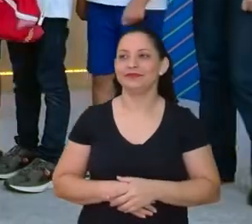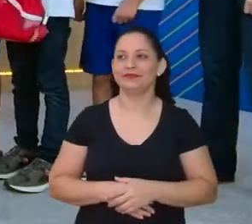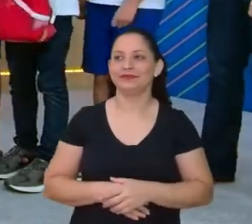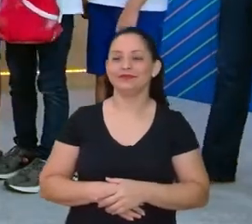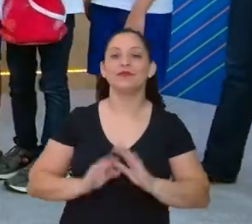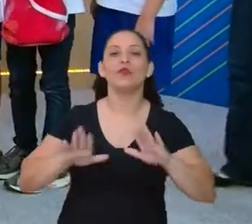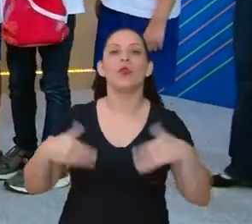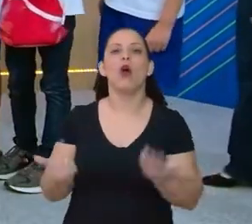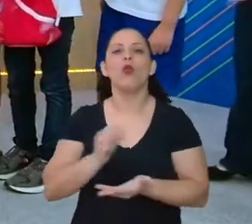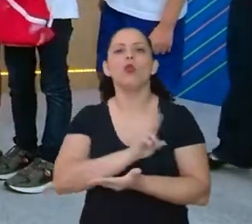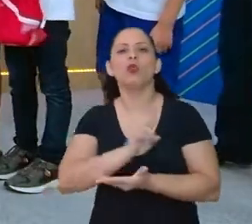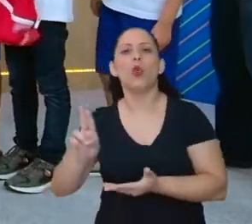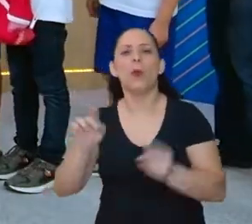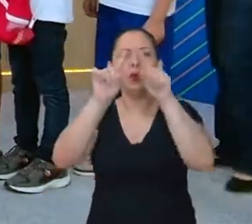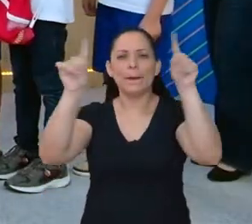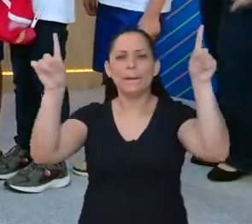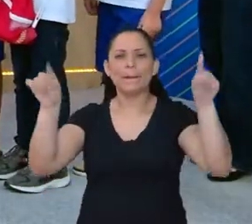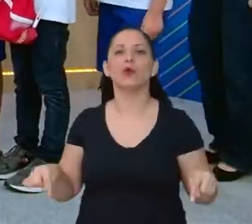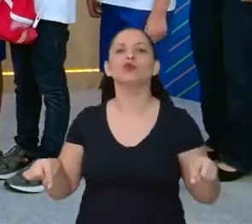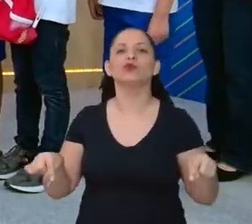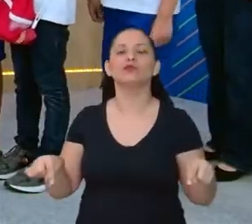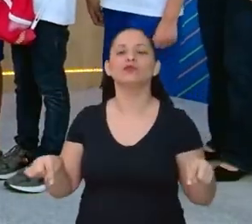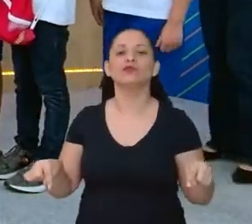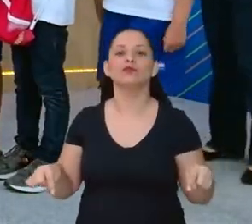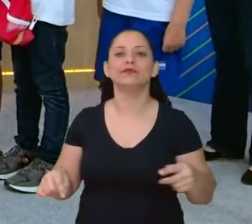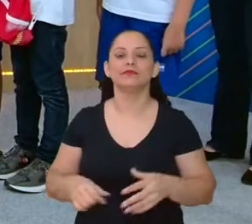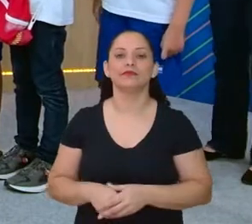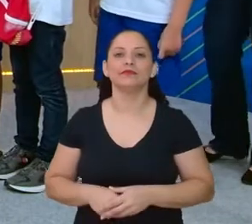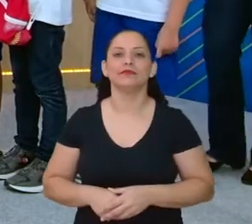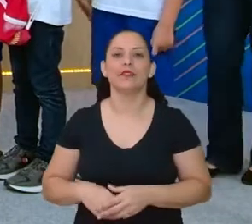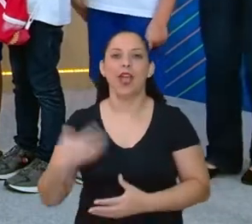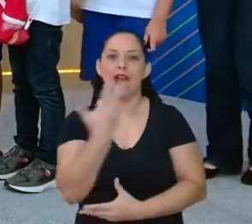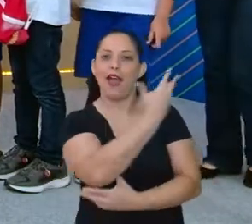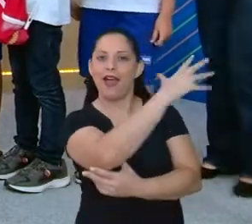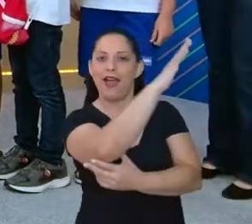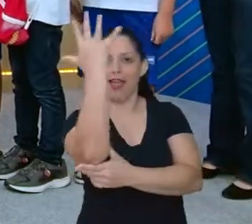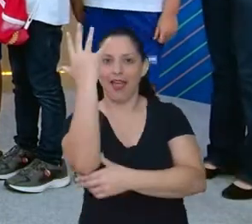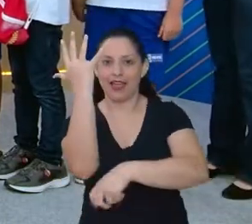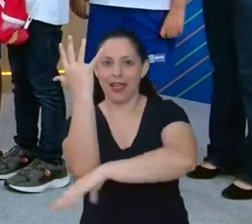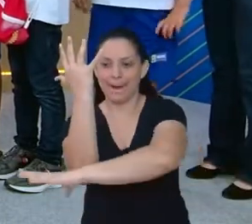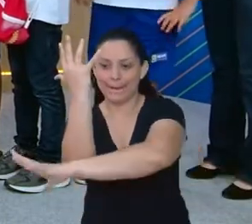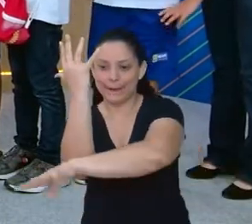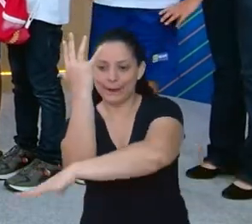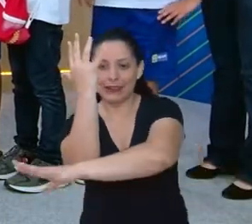do projeto. Qual é o projeto de vocês? Manguezal. Projeto Que